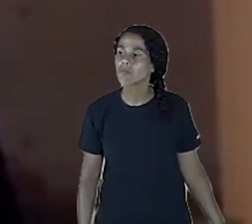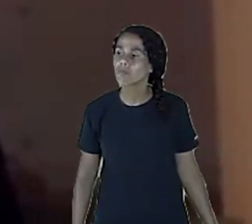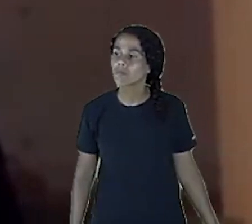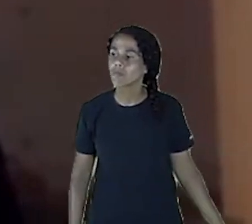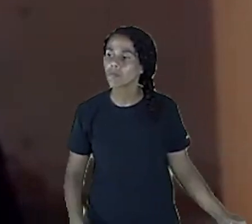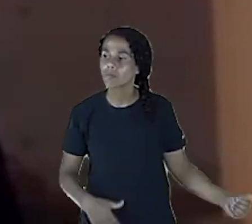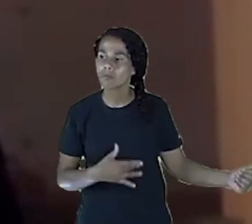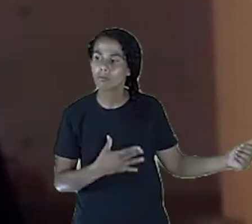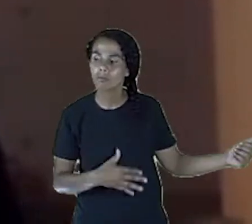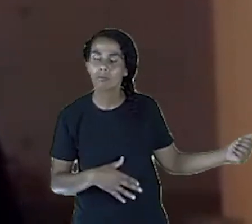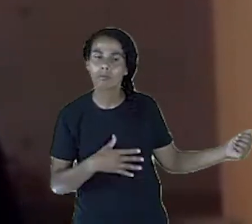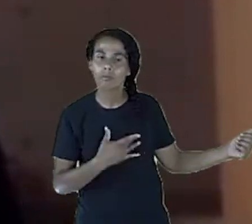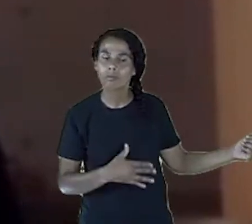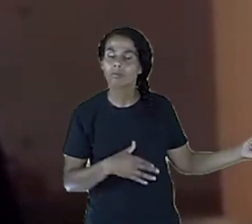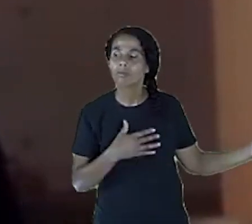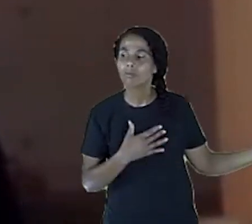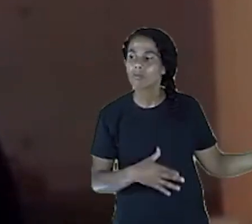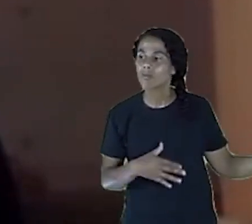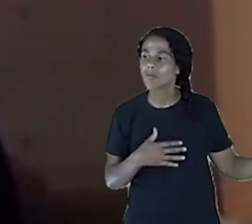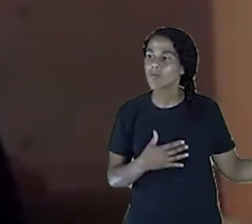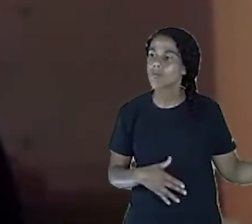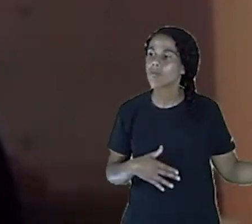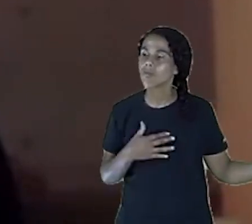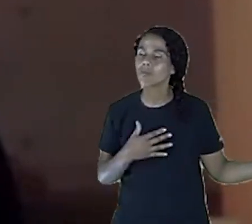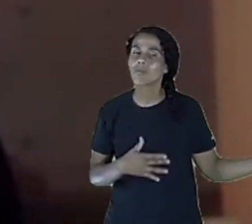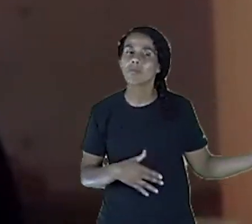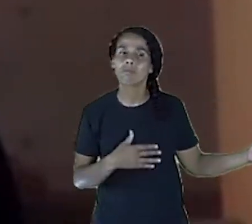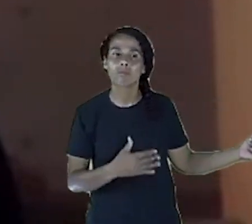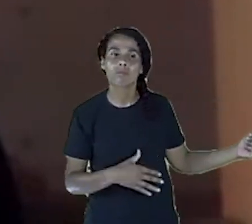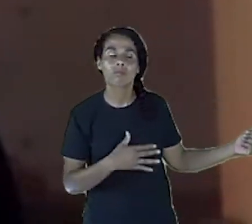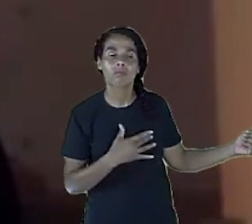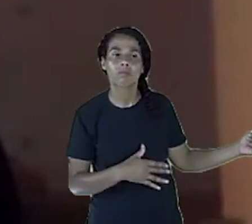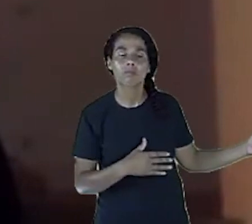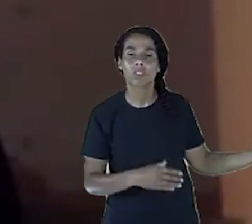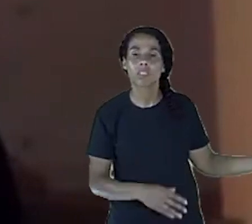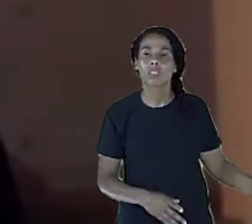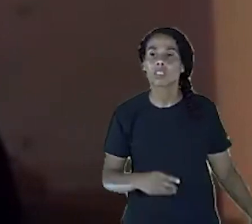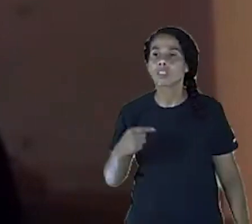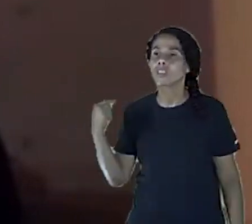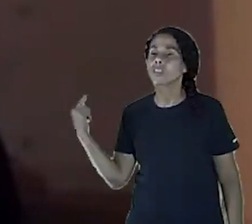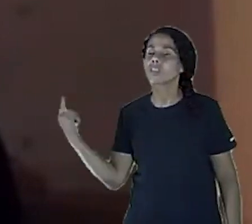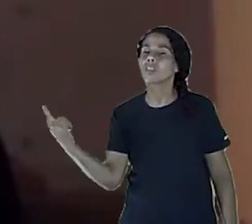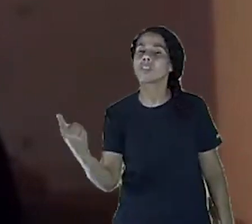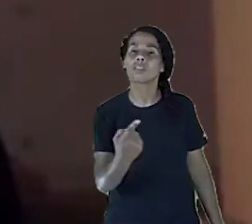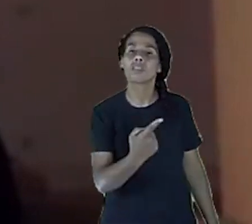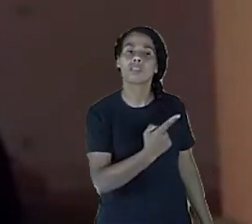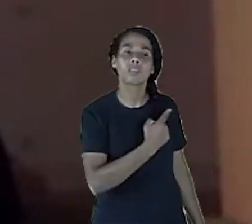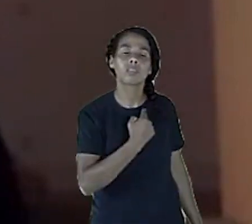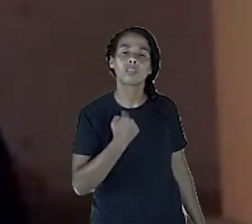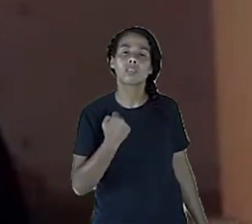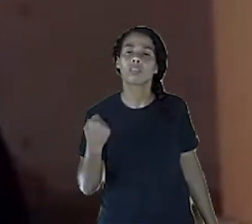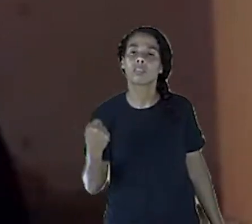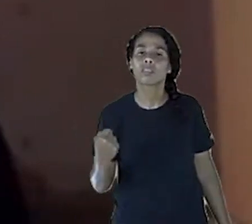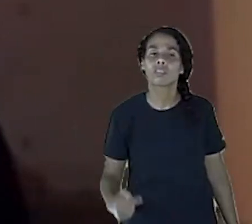Abacateiro, acataremos teu ato, nós também somos do mato, como o pato e o leão.